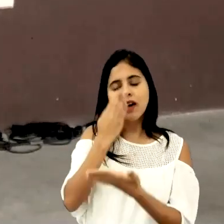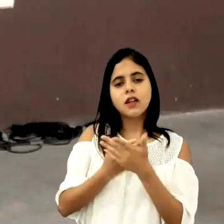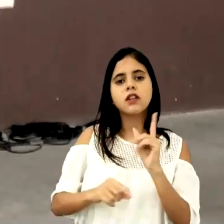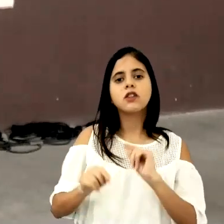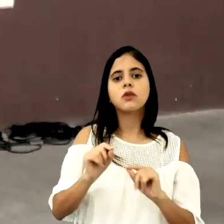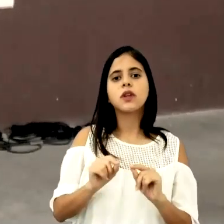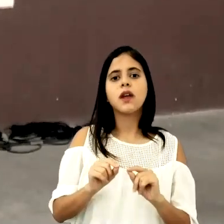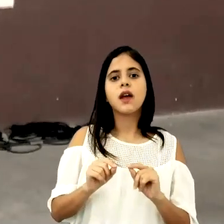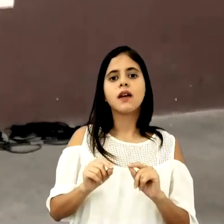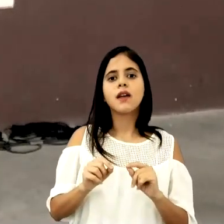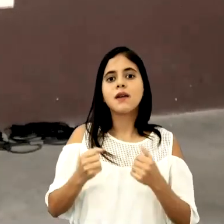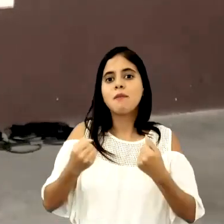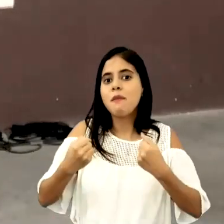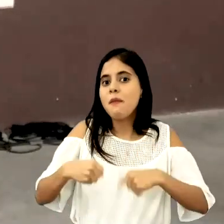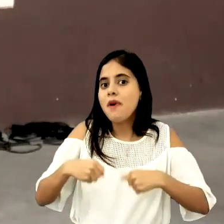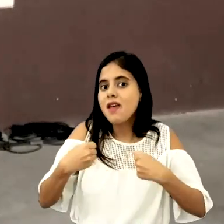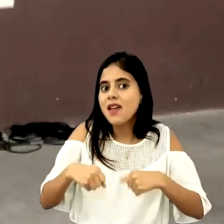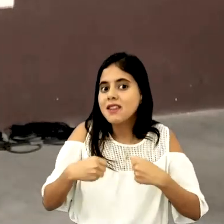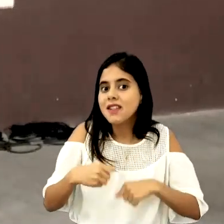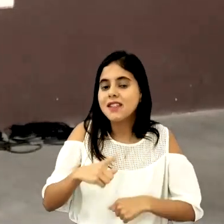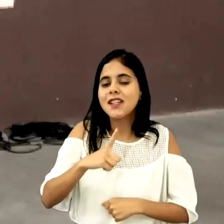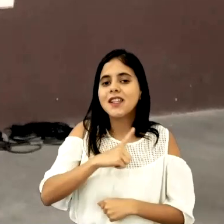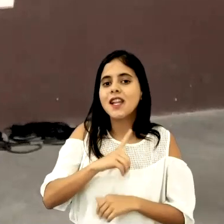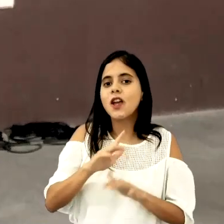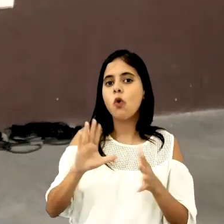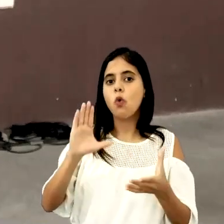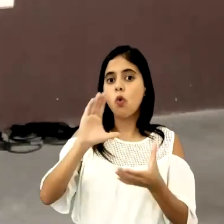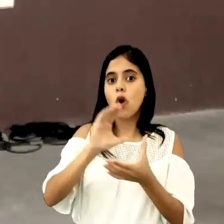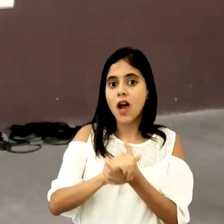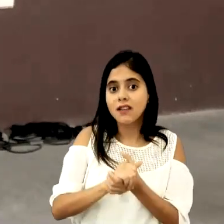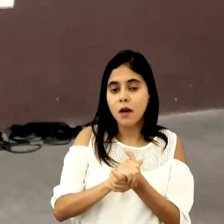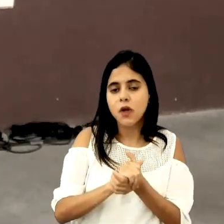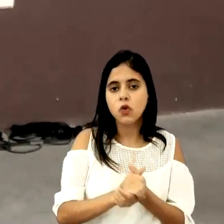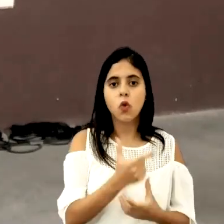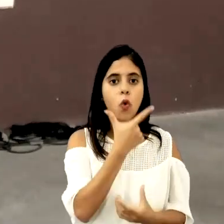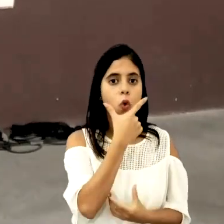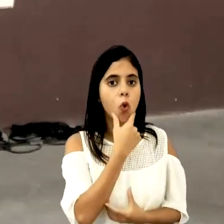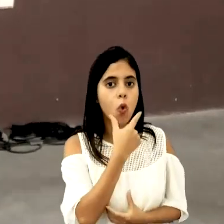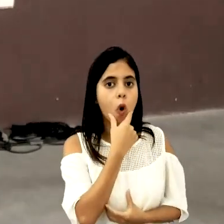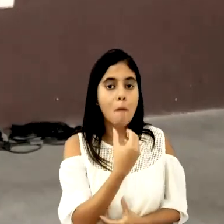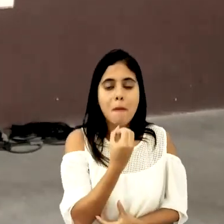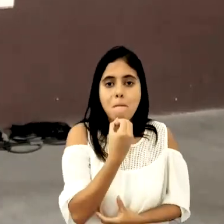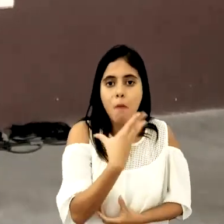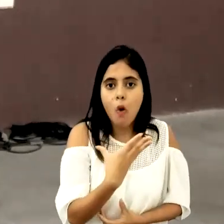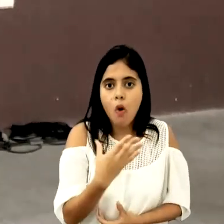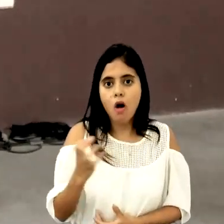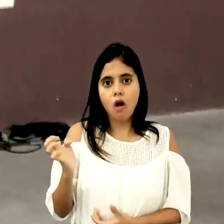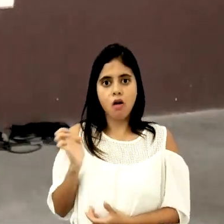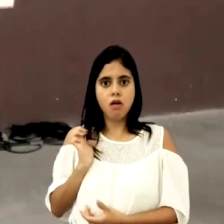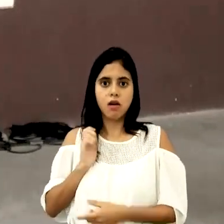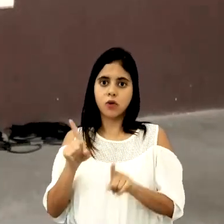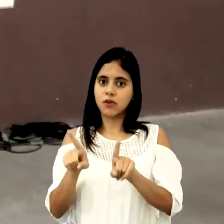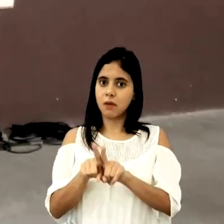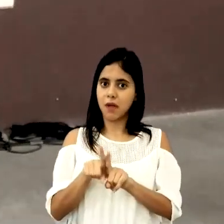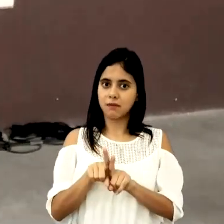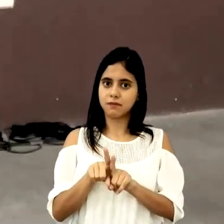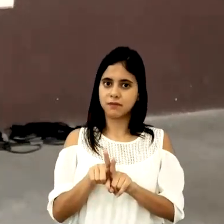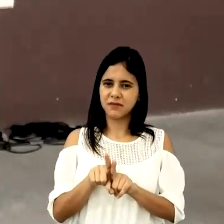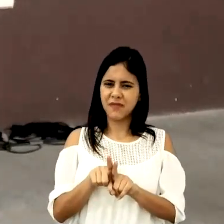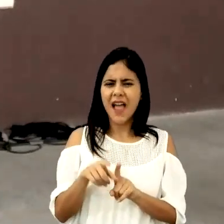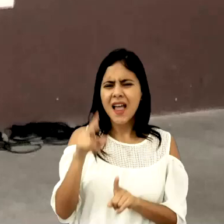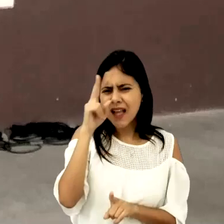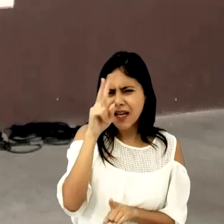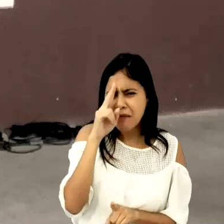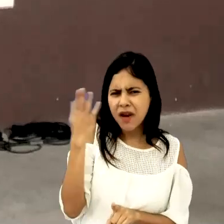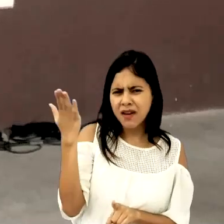casamento com um bom e próspero homem seria o caminho para isso. Lembram que nas primeiras mensagens eu falei que Noemi, ela